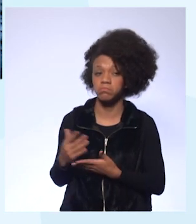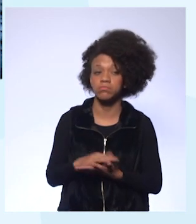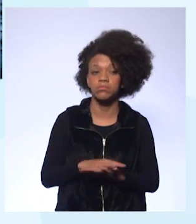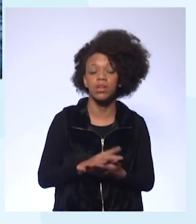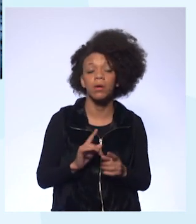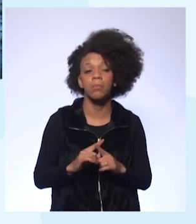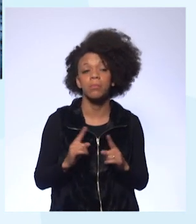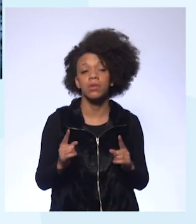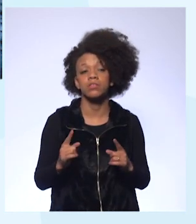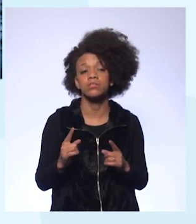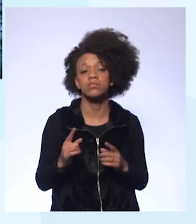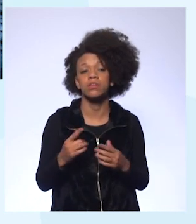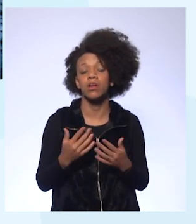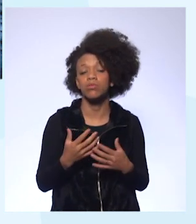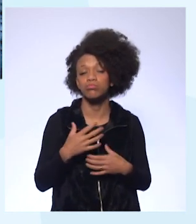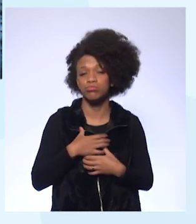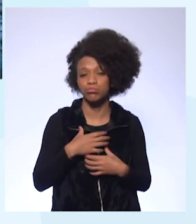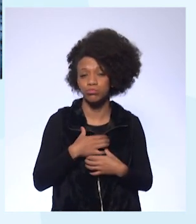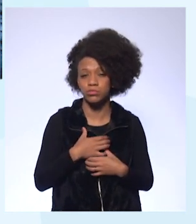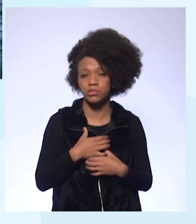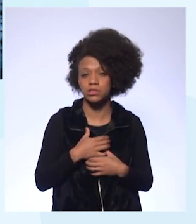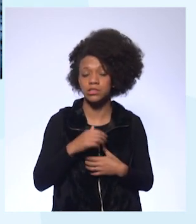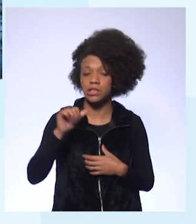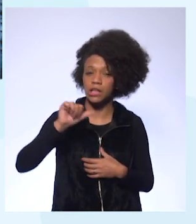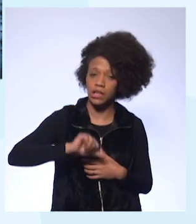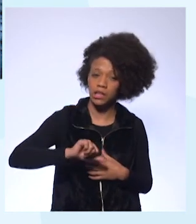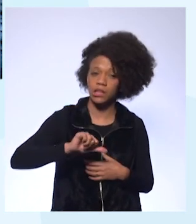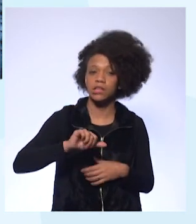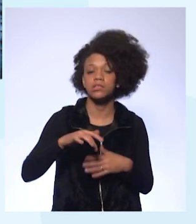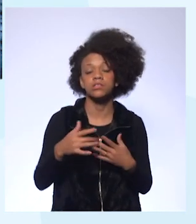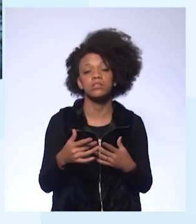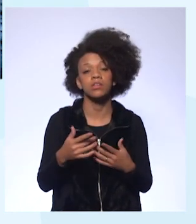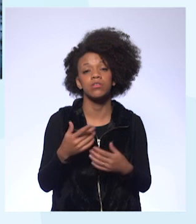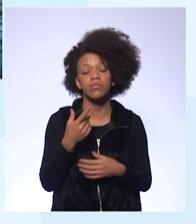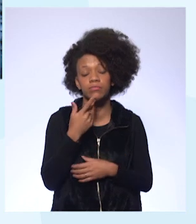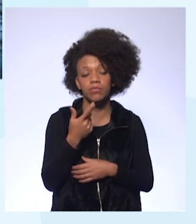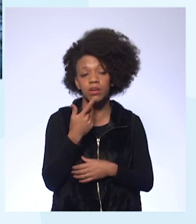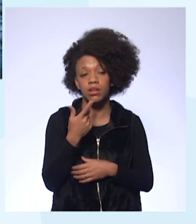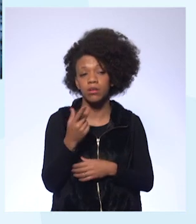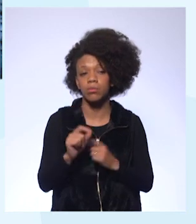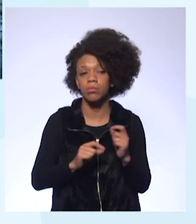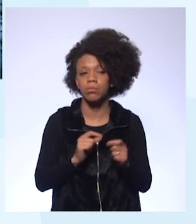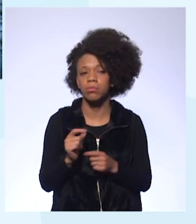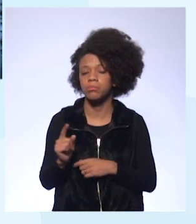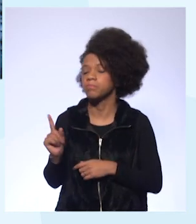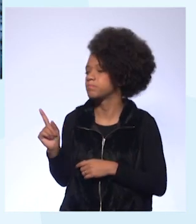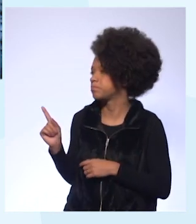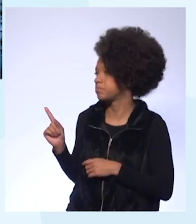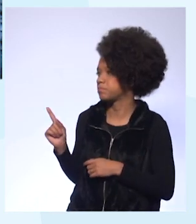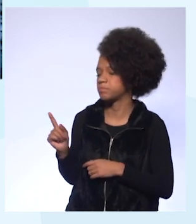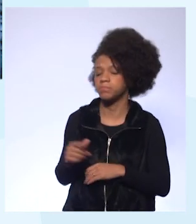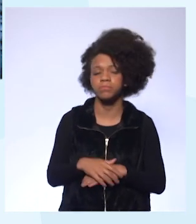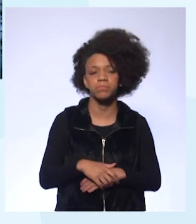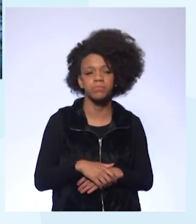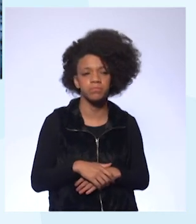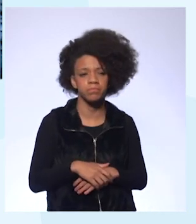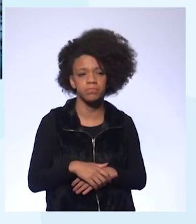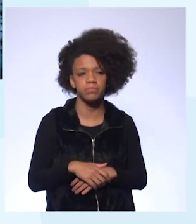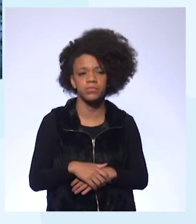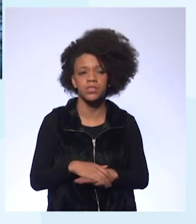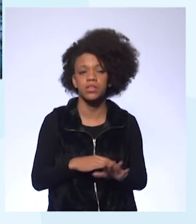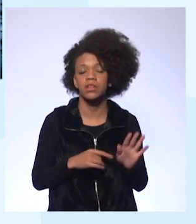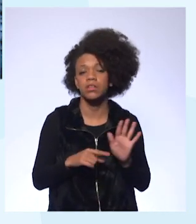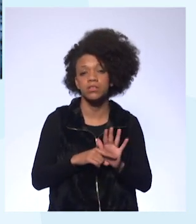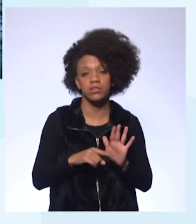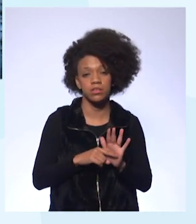gente tá falando na forma negativa né então você vai falar Ai don't think there will be a work of forma